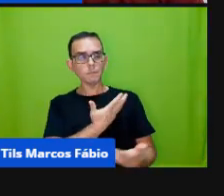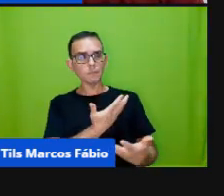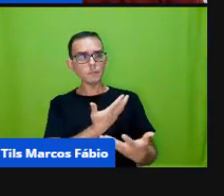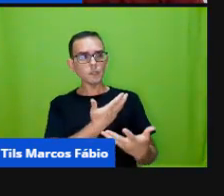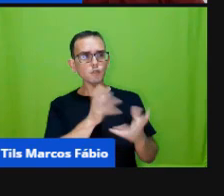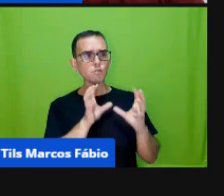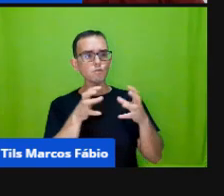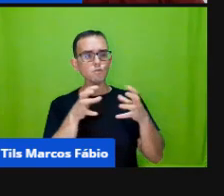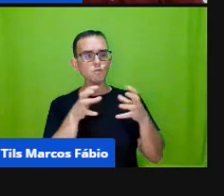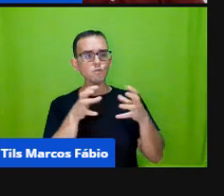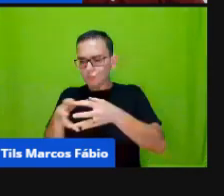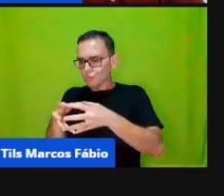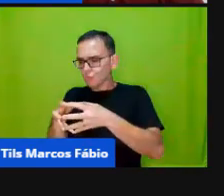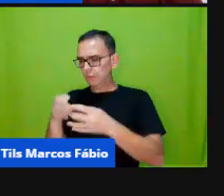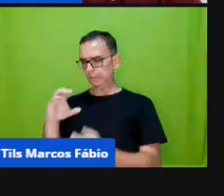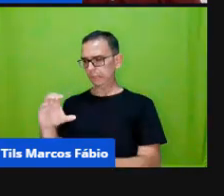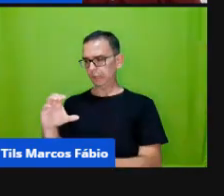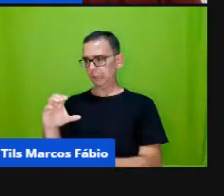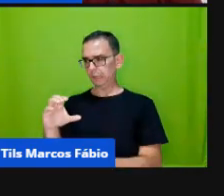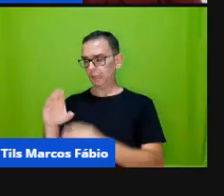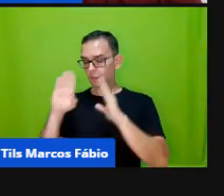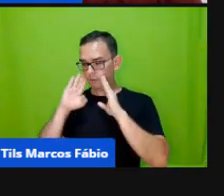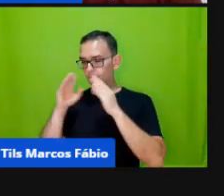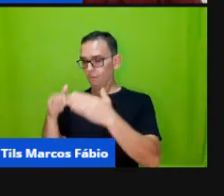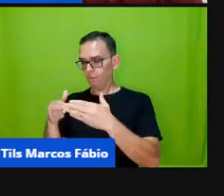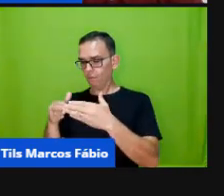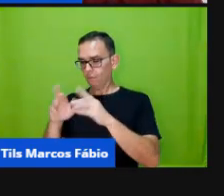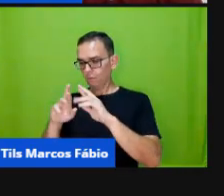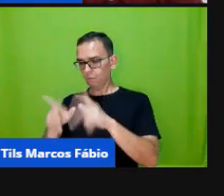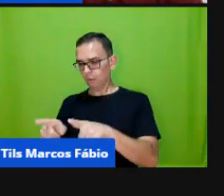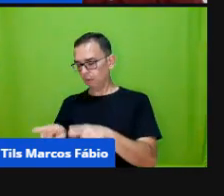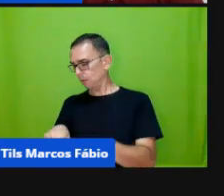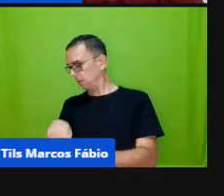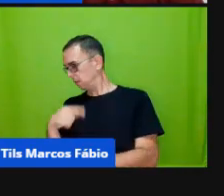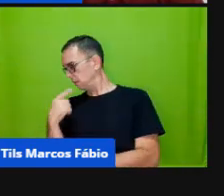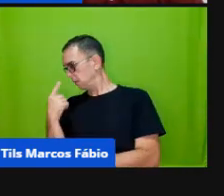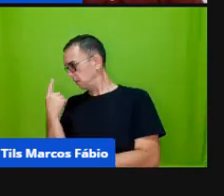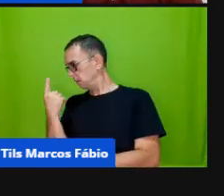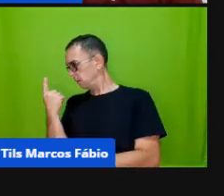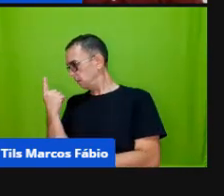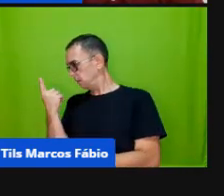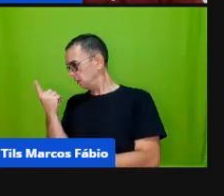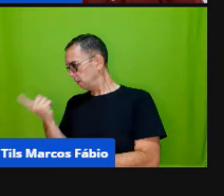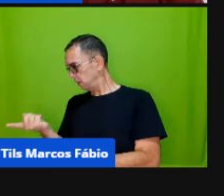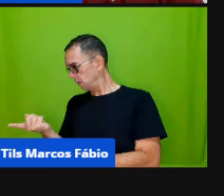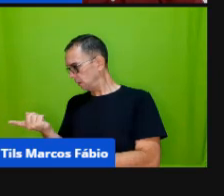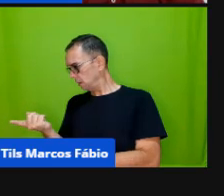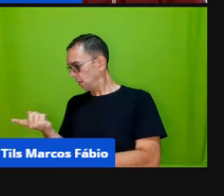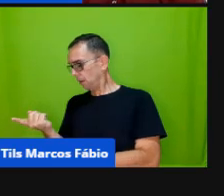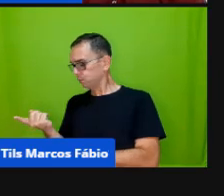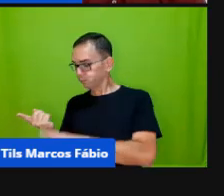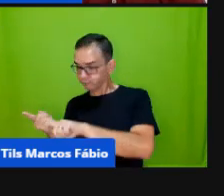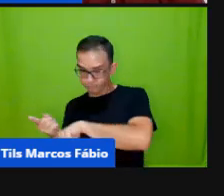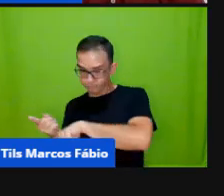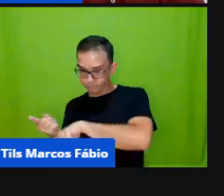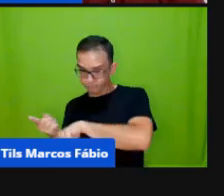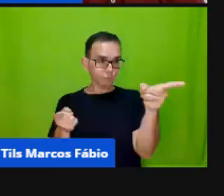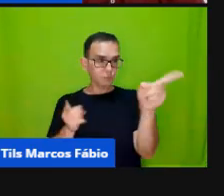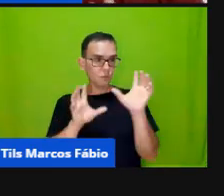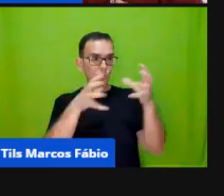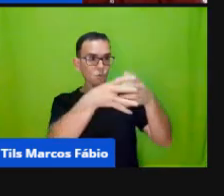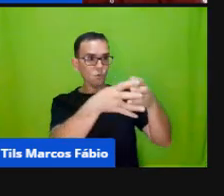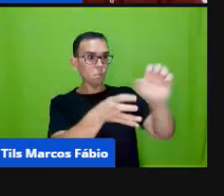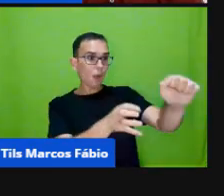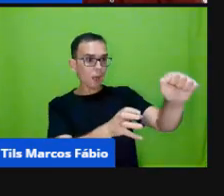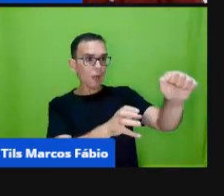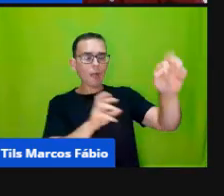classe C, é um foco. Quando você fala para uma criança de classe A, é outro foco.